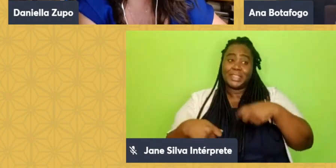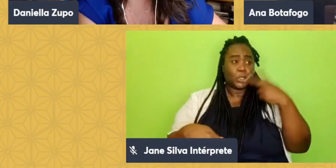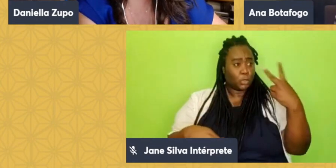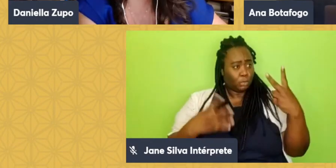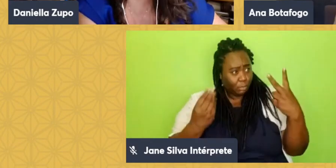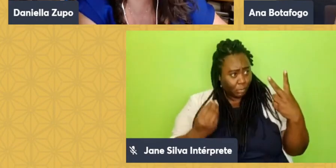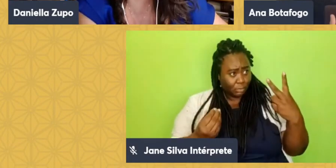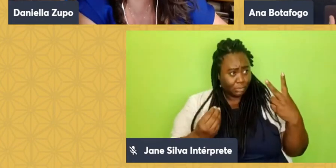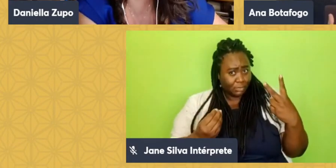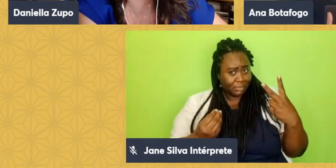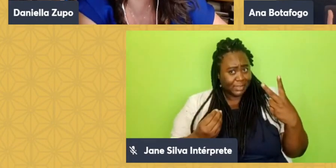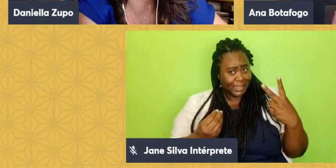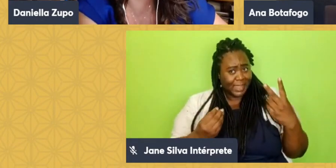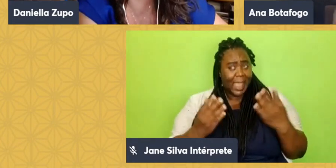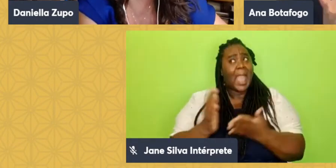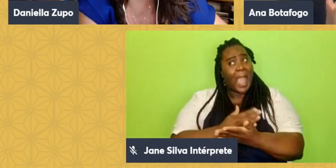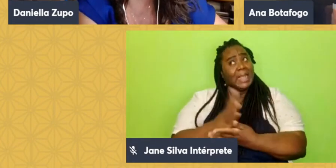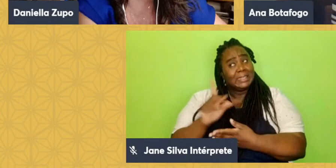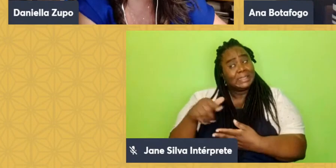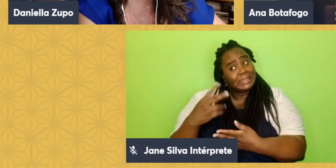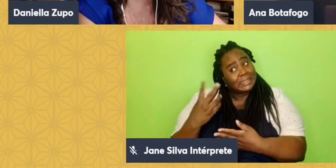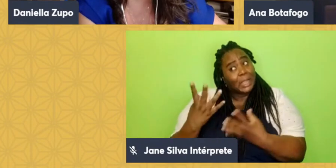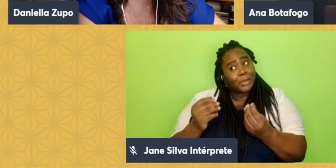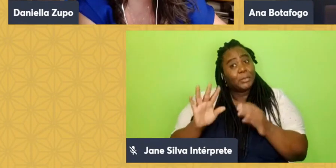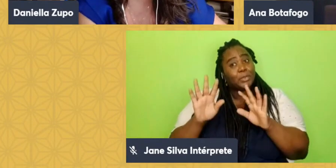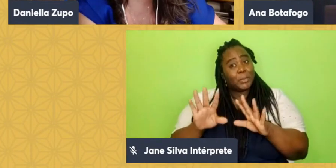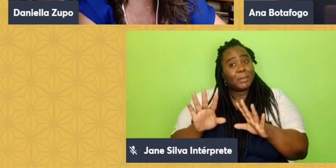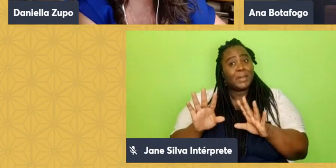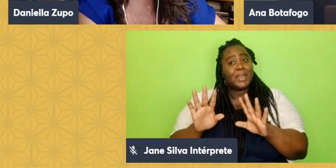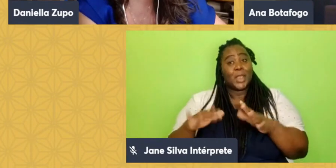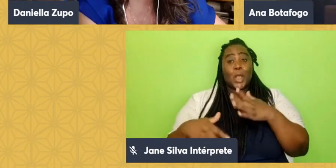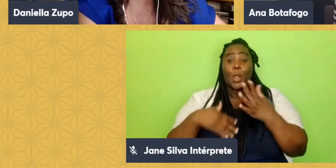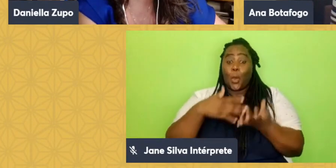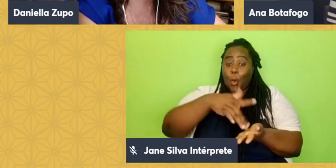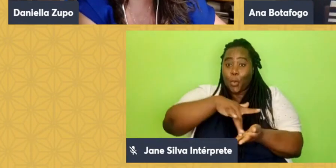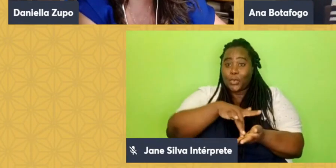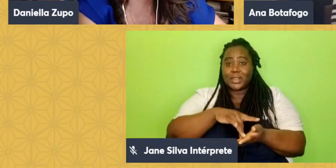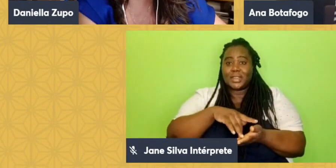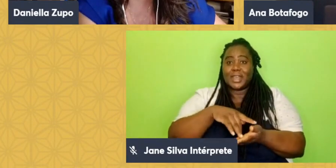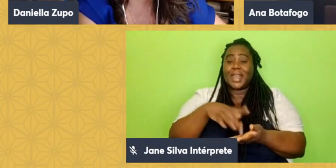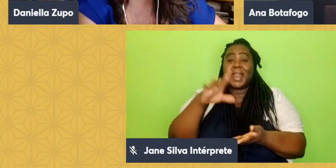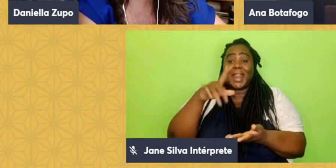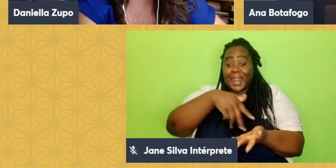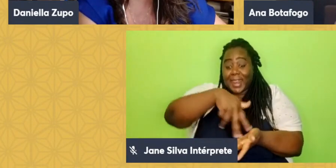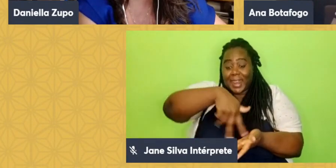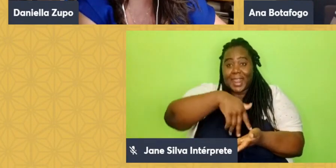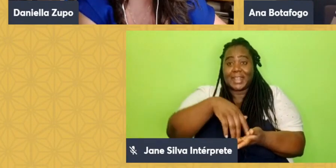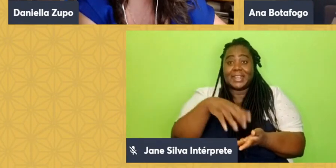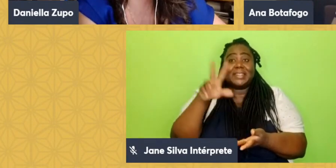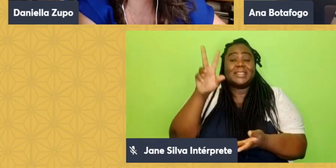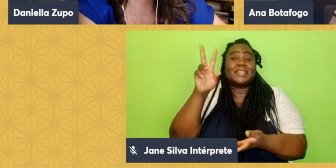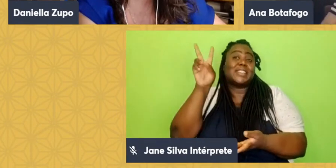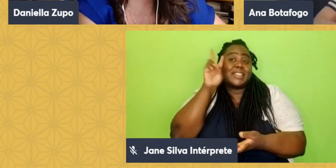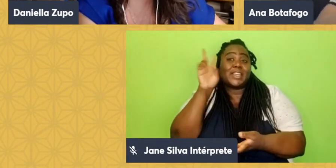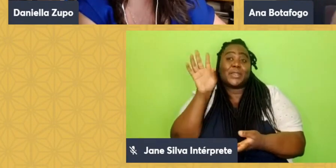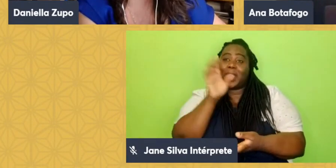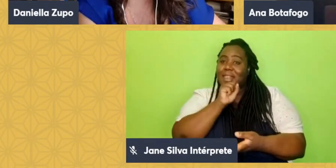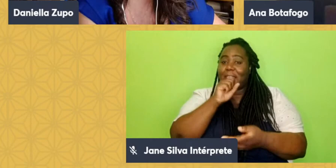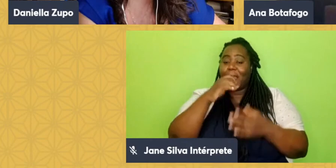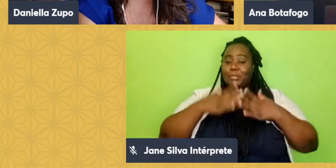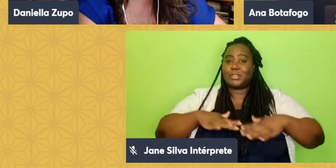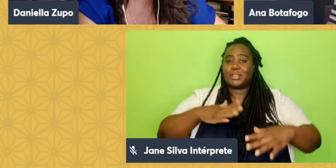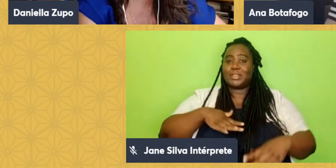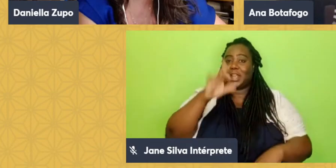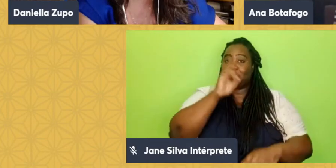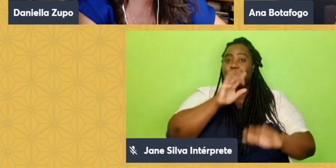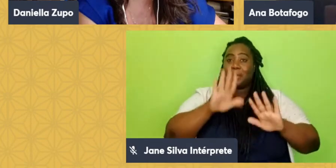demais às vezes é demais é dois é demais o bailarino em geral dança de segunda a sábado descansa no domingo